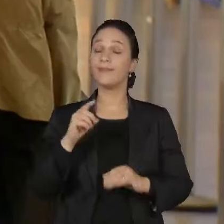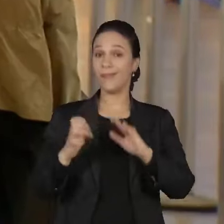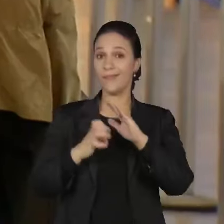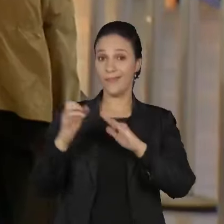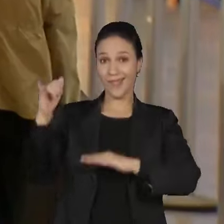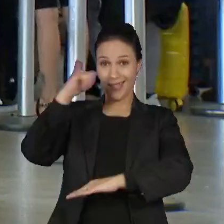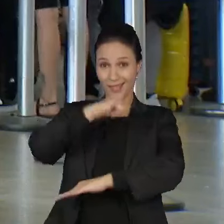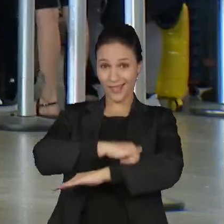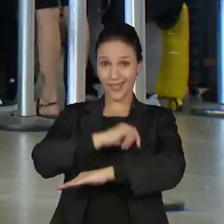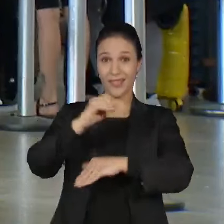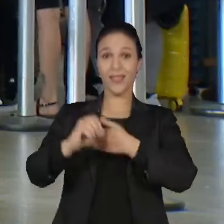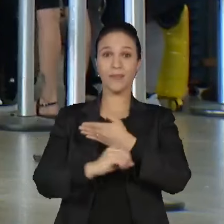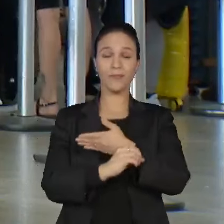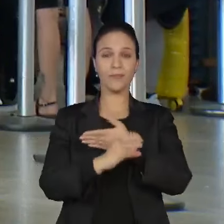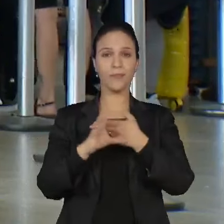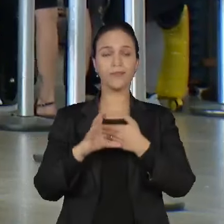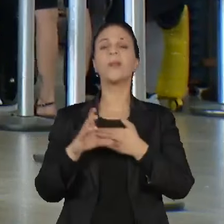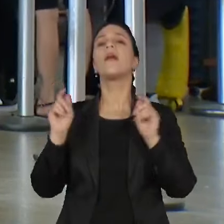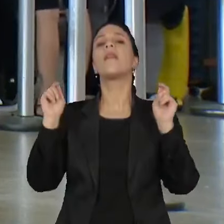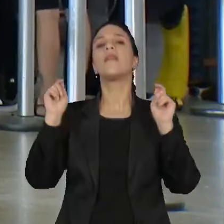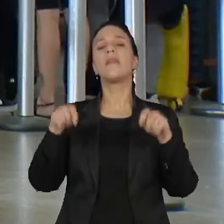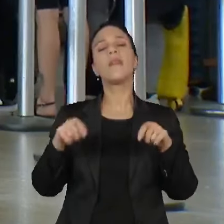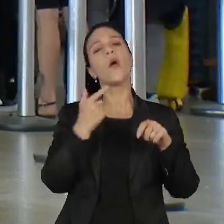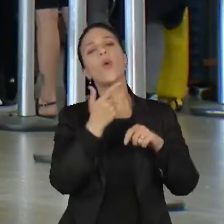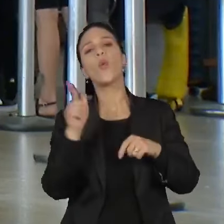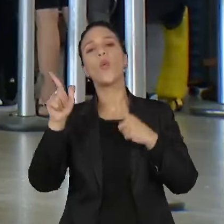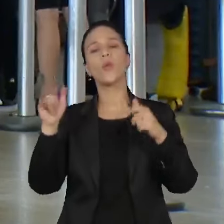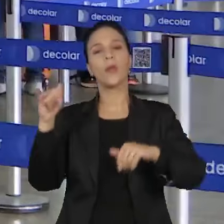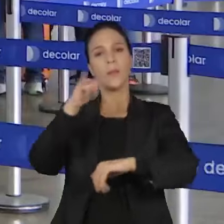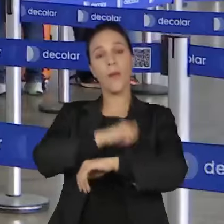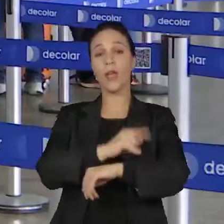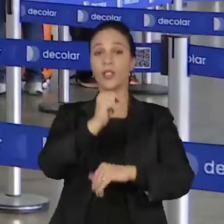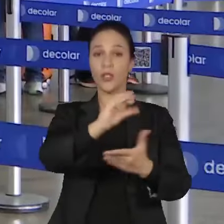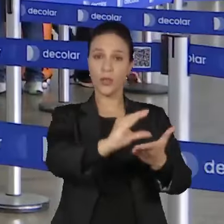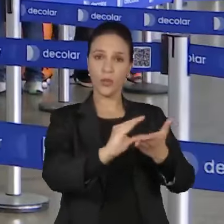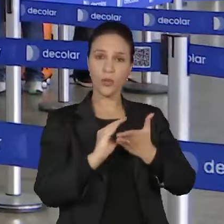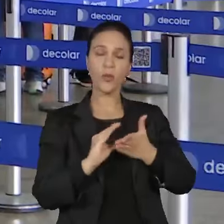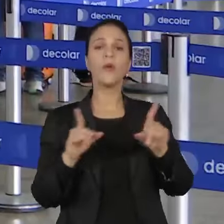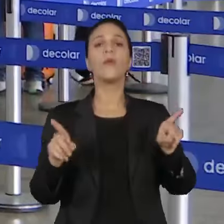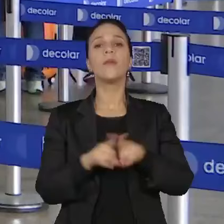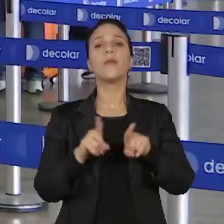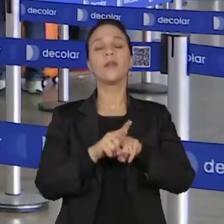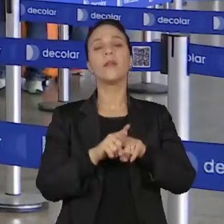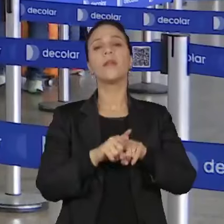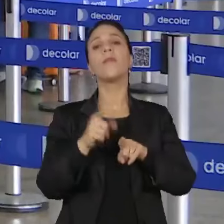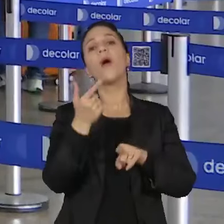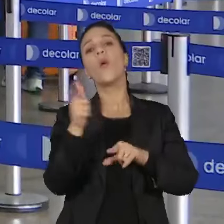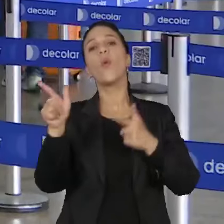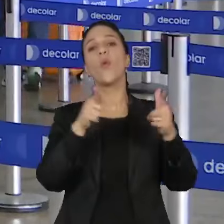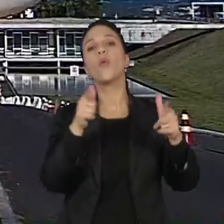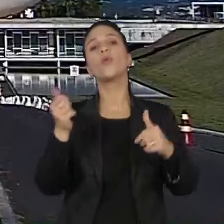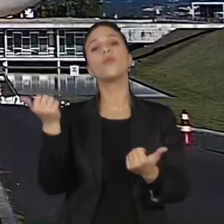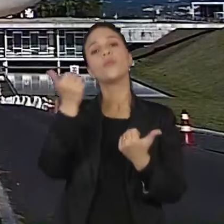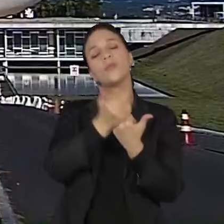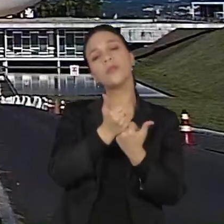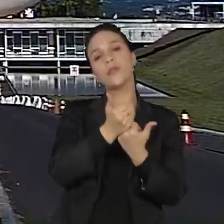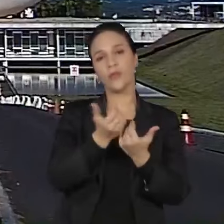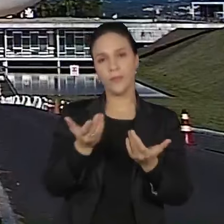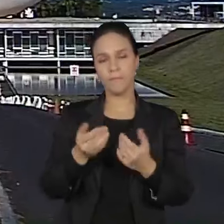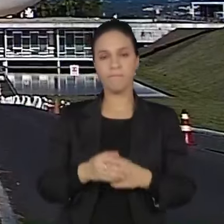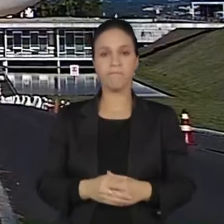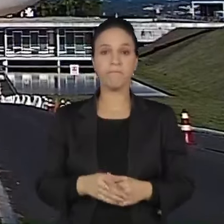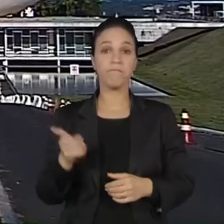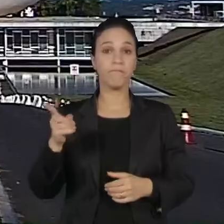informou que eles podem receber reacomodação reembolso e viagem em outro meio de transporte a